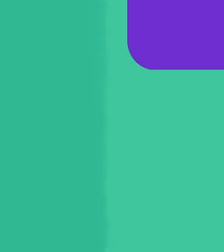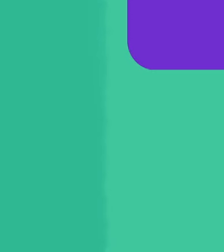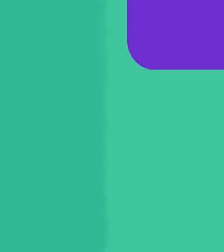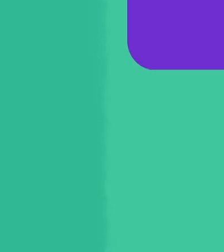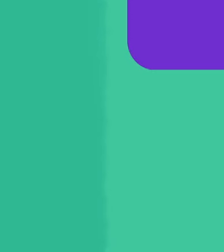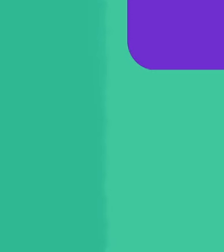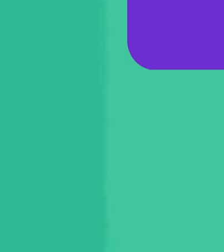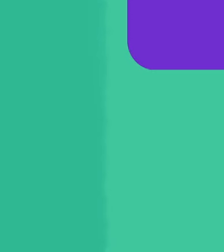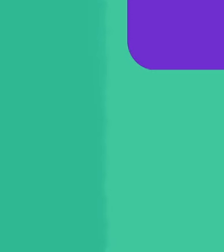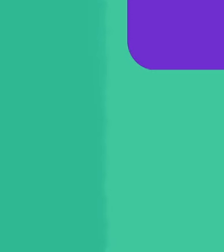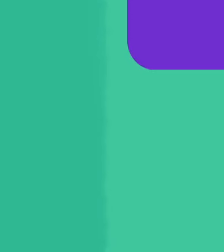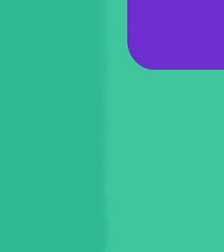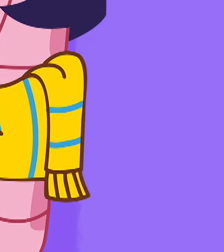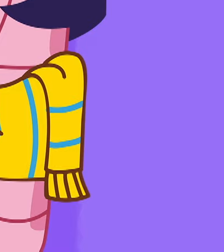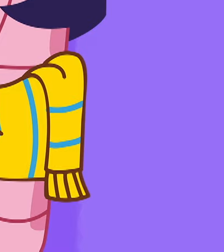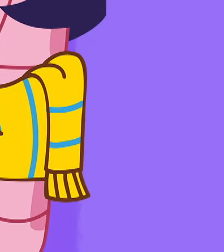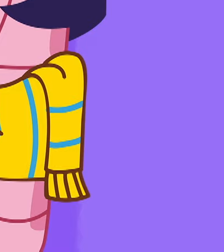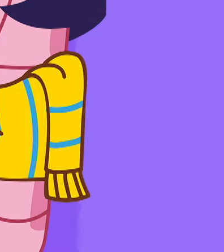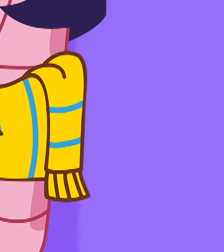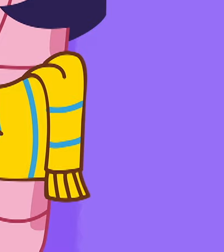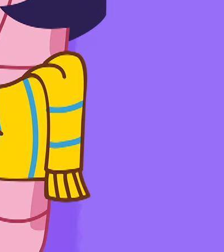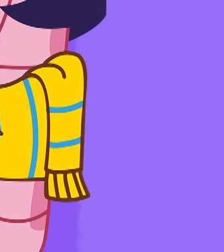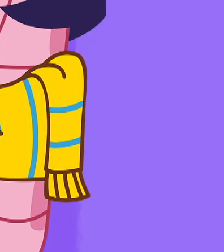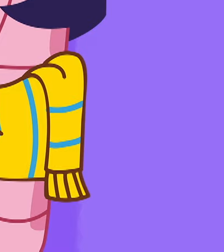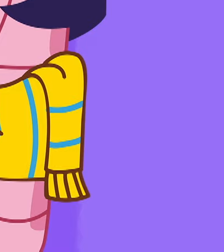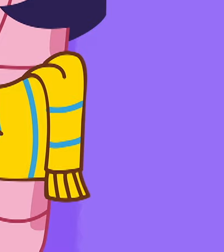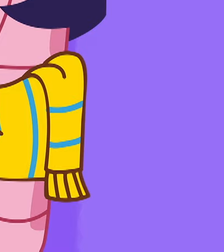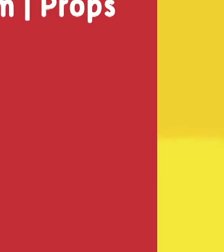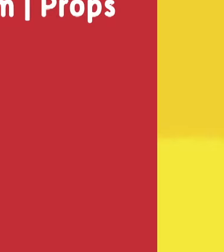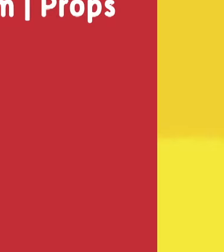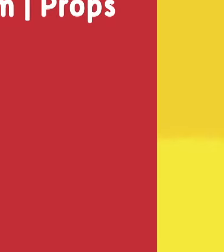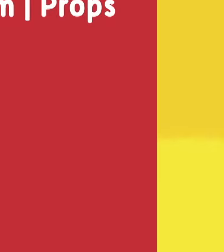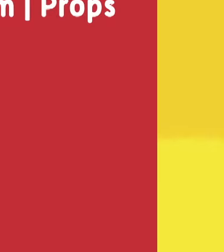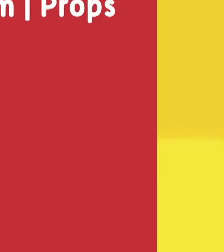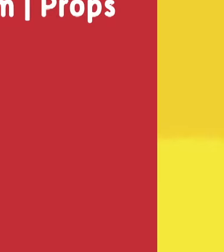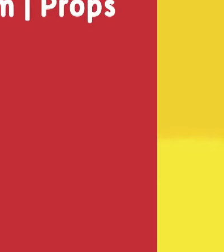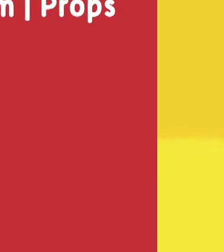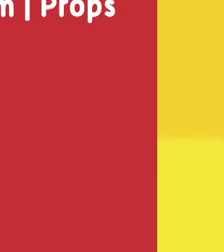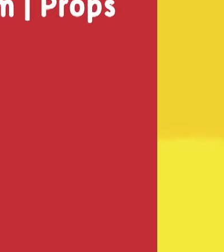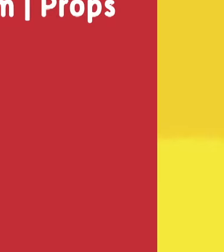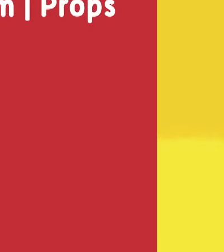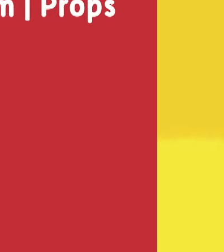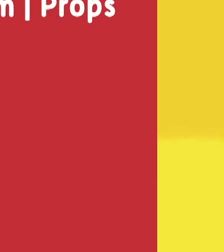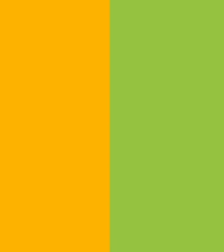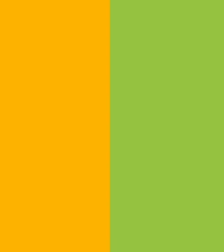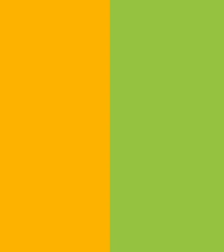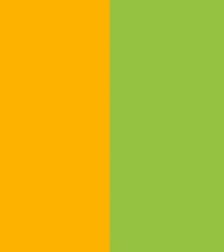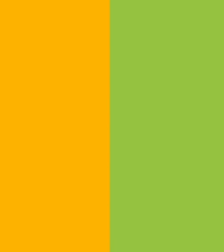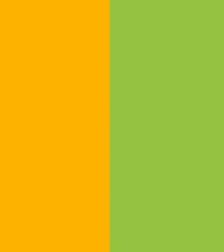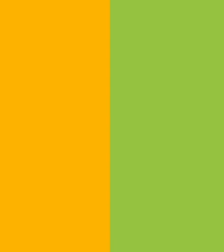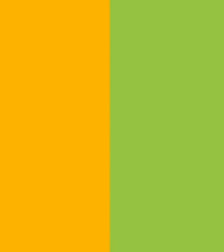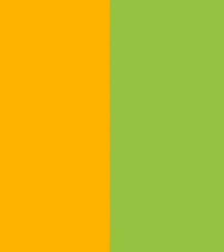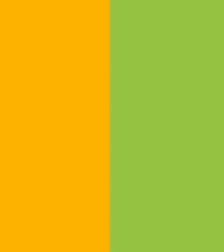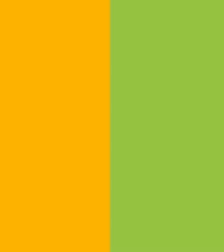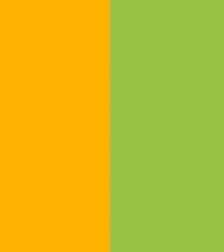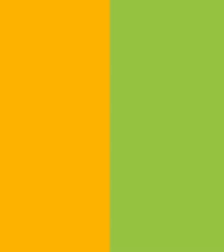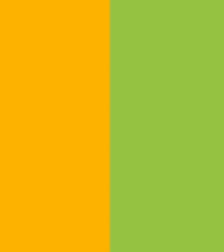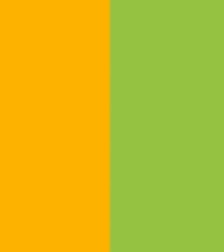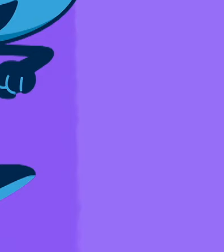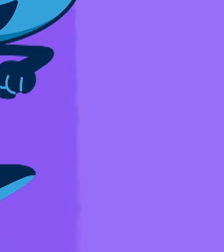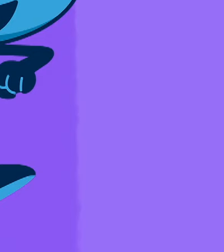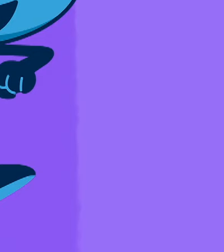audiodescrição Vanessa Delfino Consultoria especializada Lucas Borba Locução Giancarlo Marquezine Conteúdo de